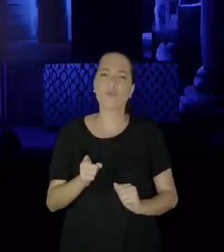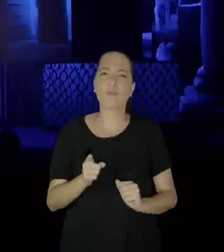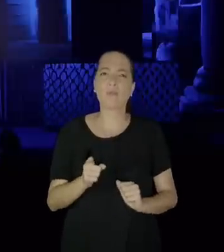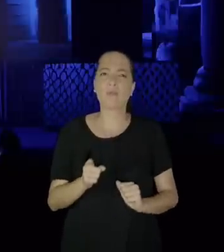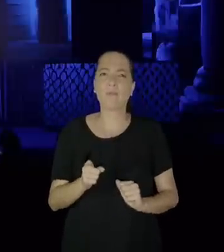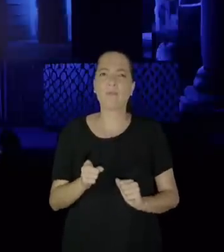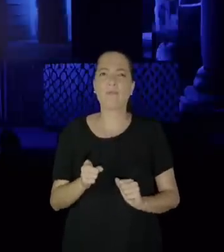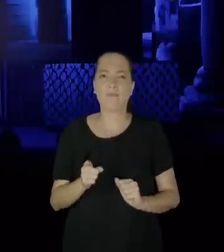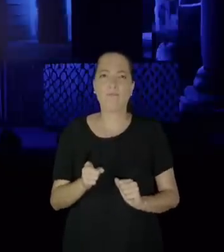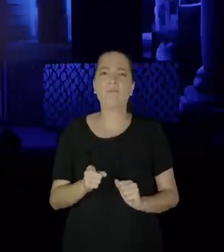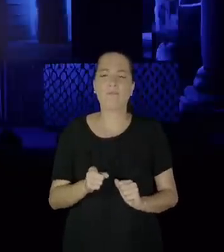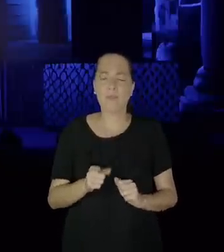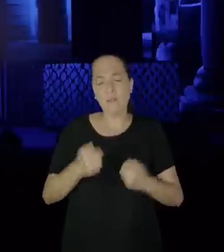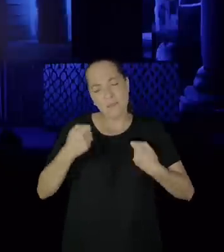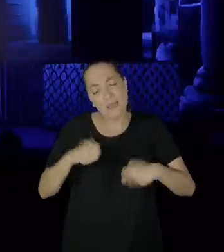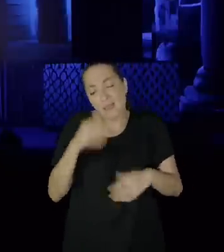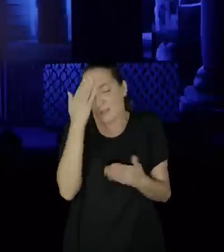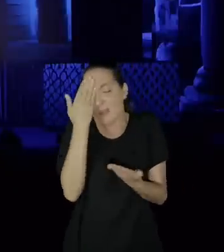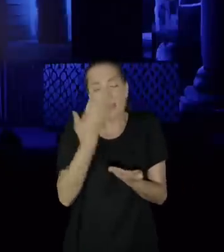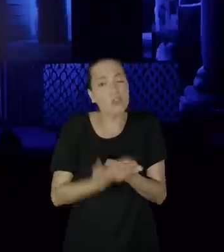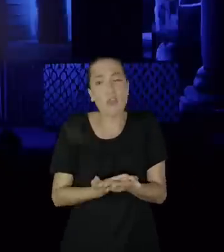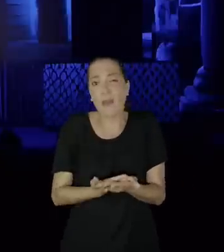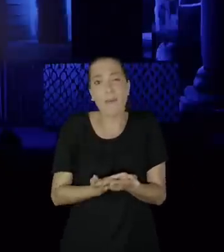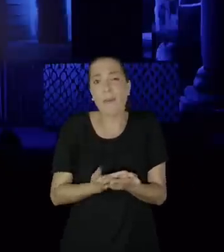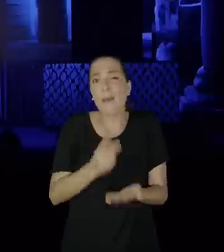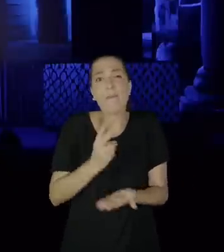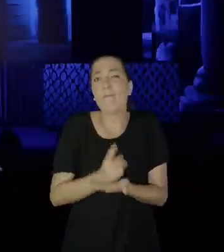É crer sem entender,